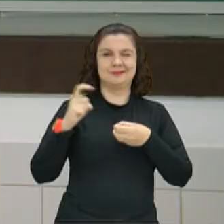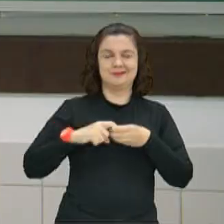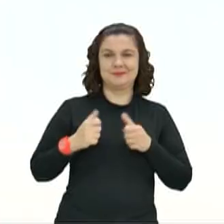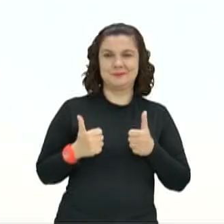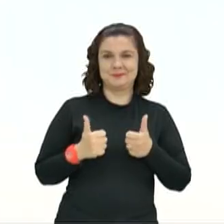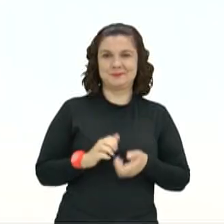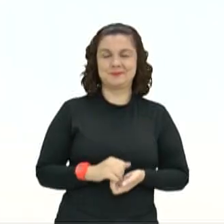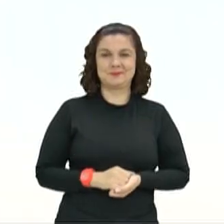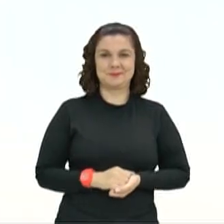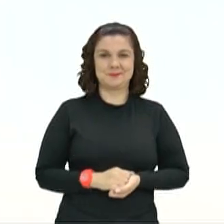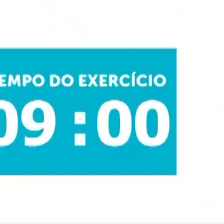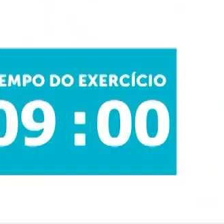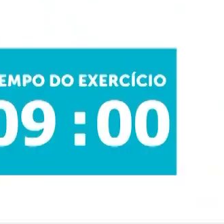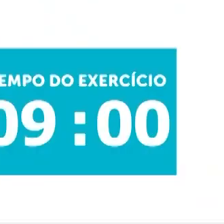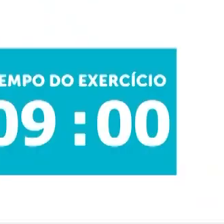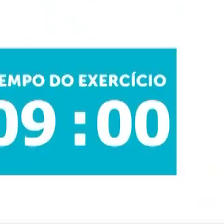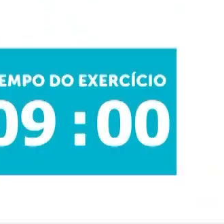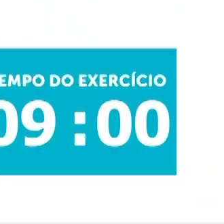tá bom?